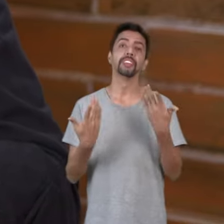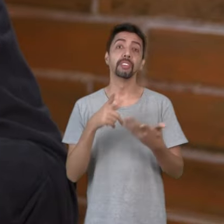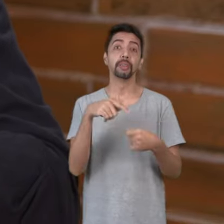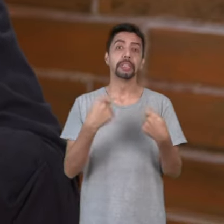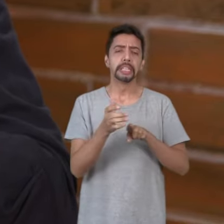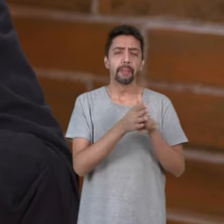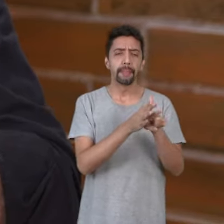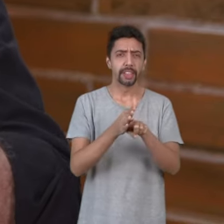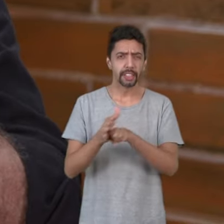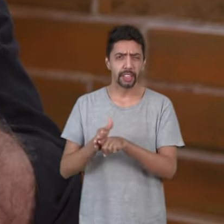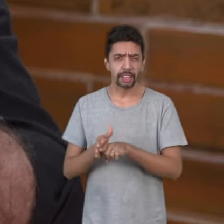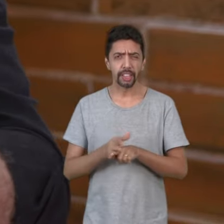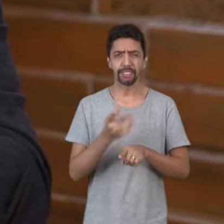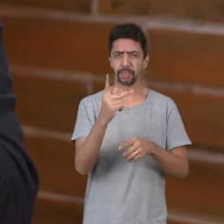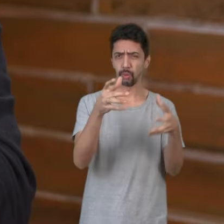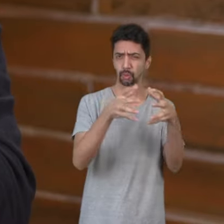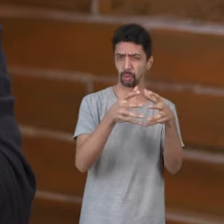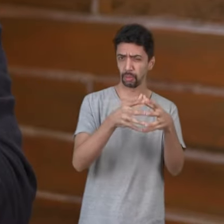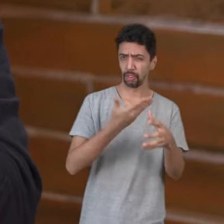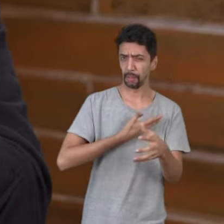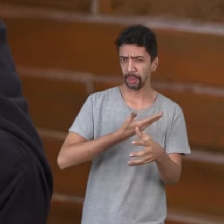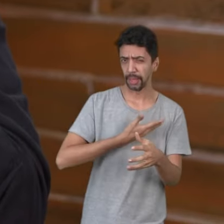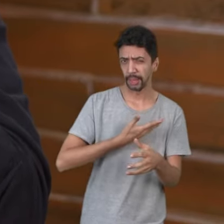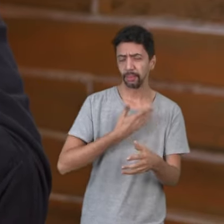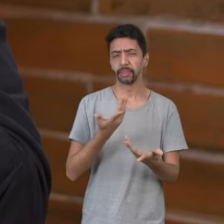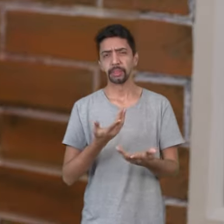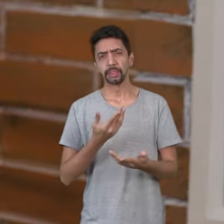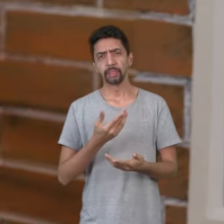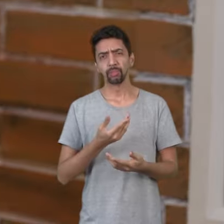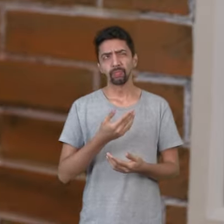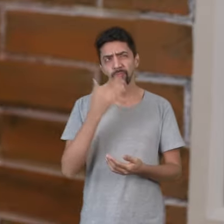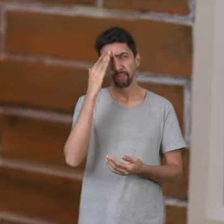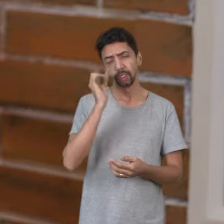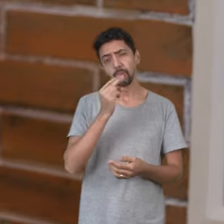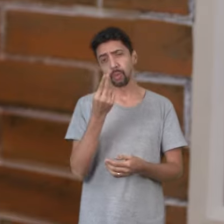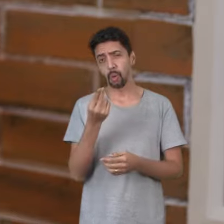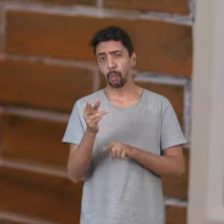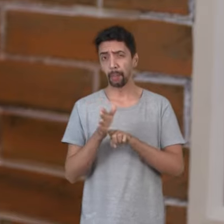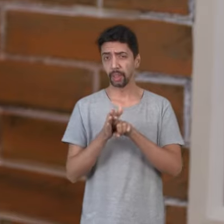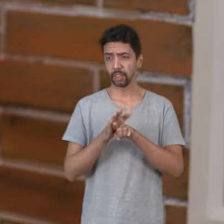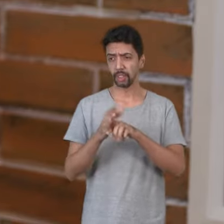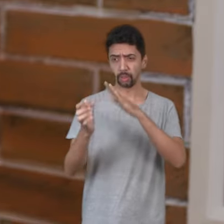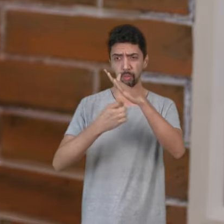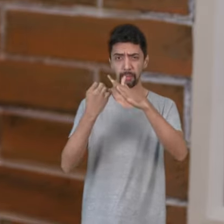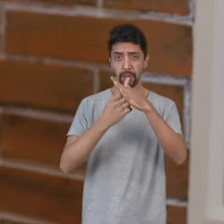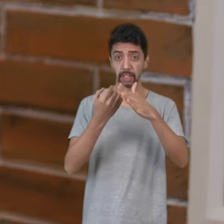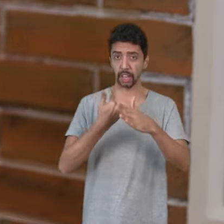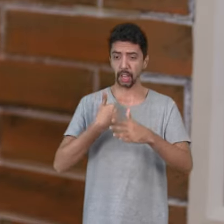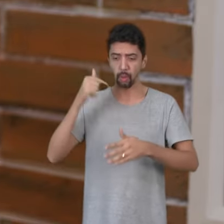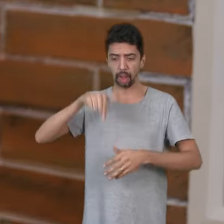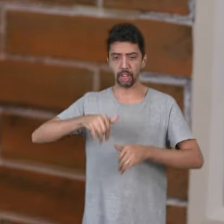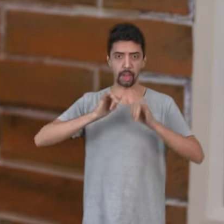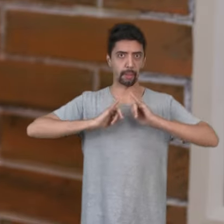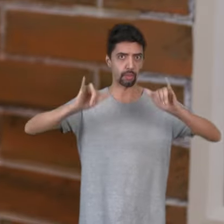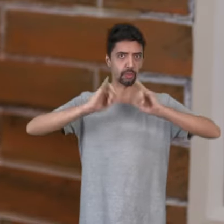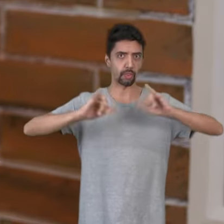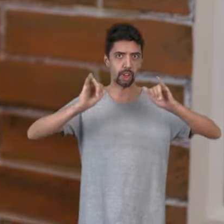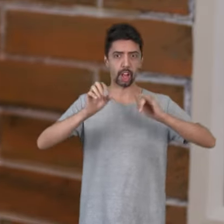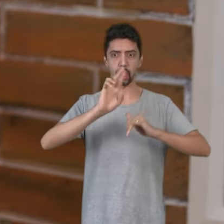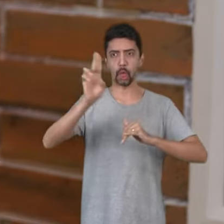faça aí uma pesquisa junto aos seus amigos e verifique. Ou chame uma empresa, e eu não estou aqui fazendo